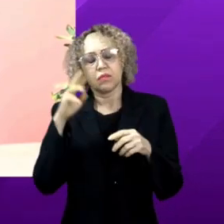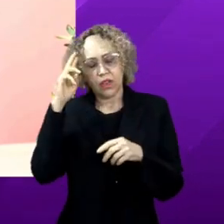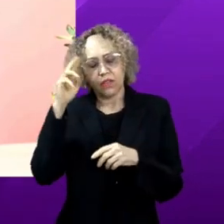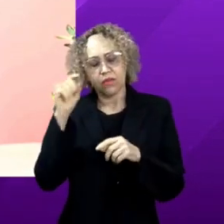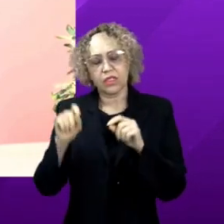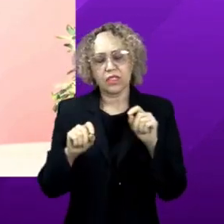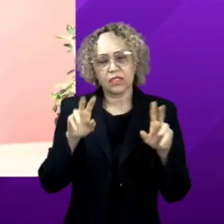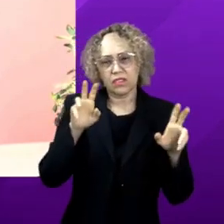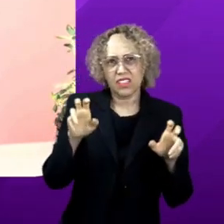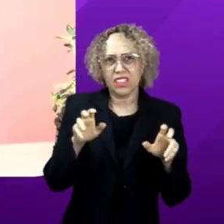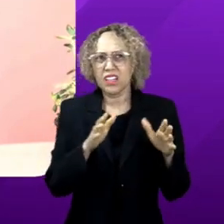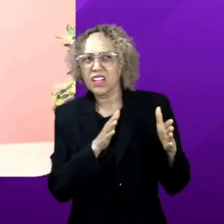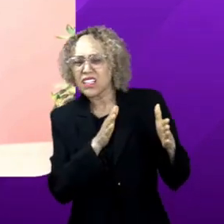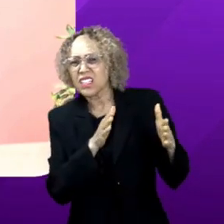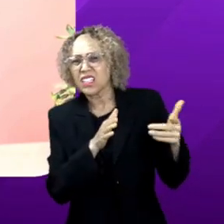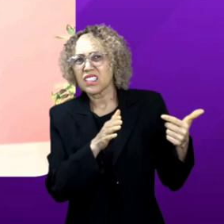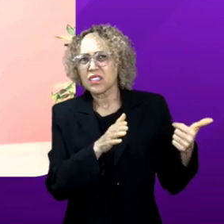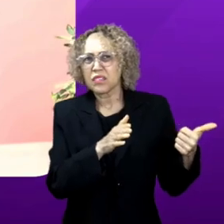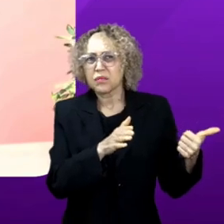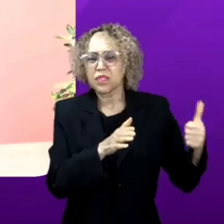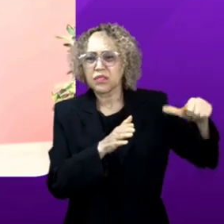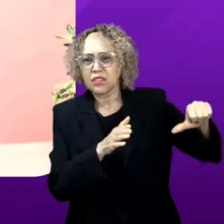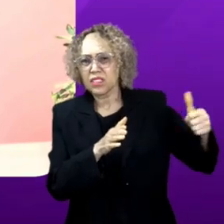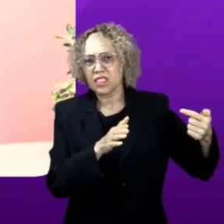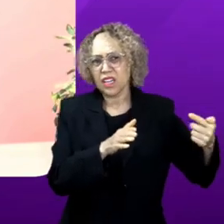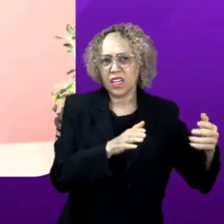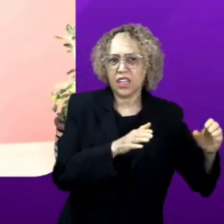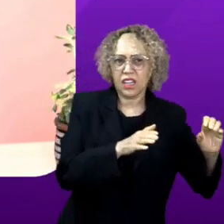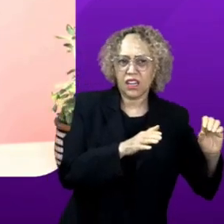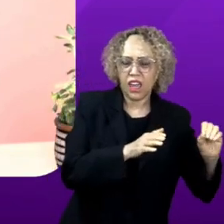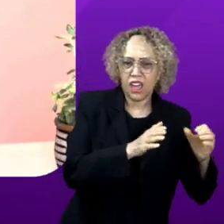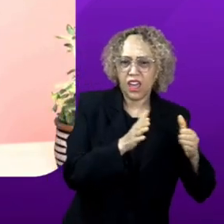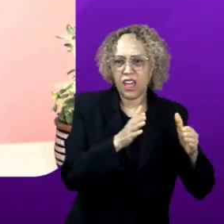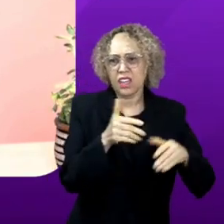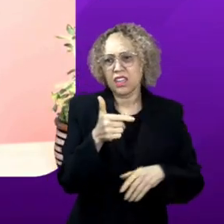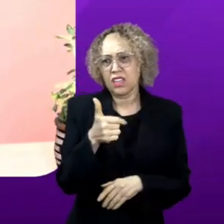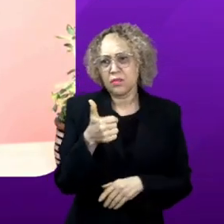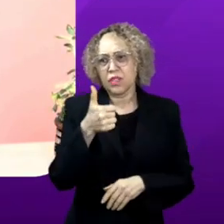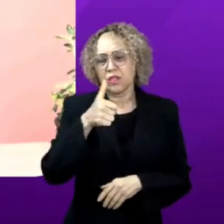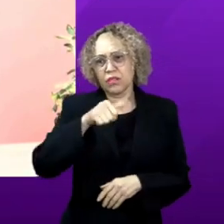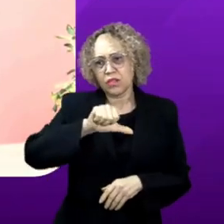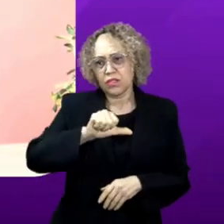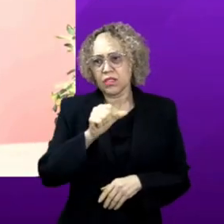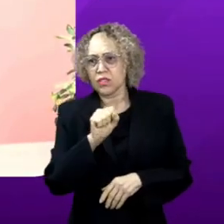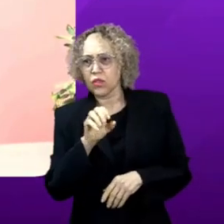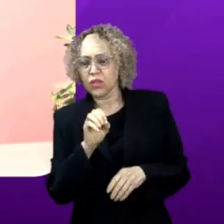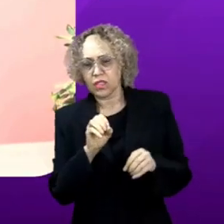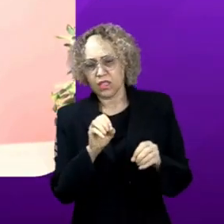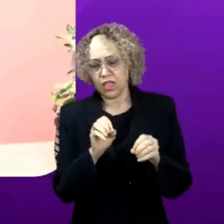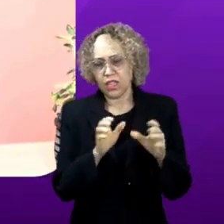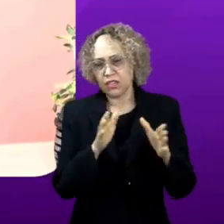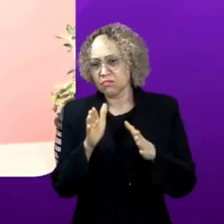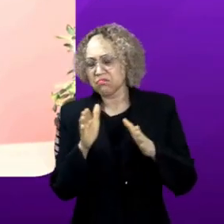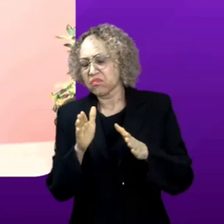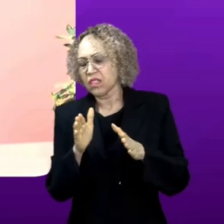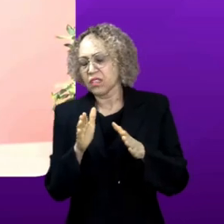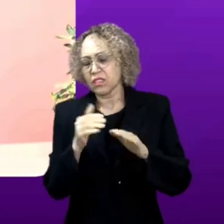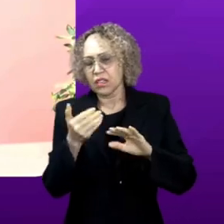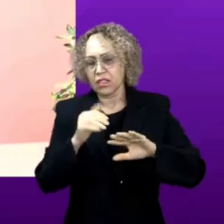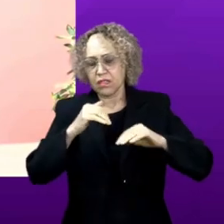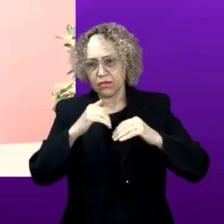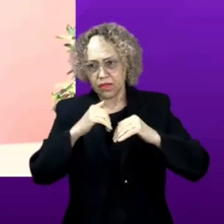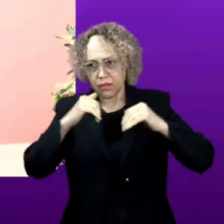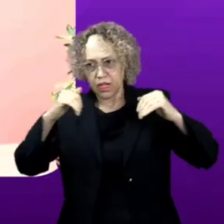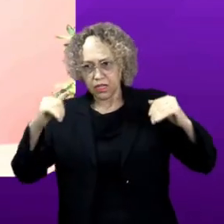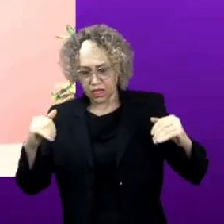de 70, de 80, a gente teve meio que uma separação entre o movimento de mulheres, que tinha ali